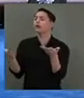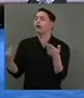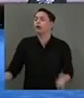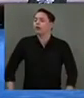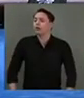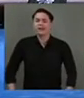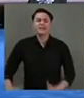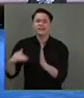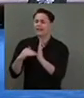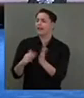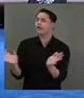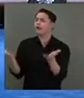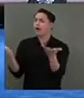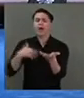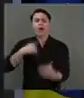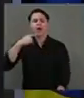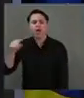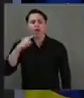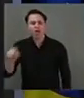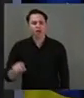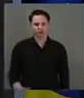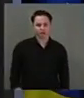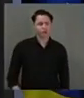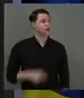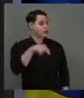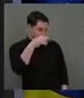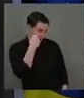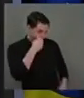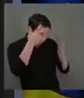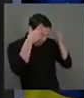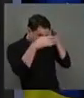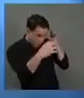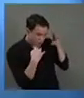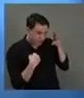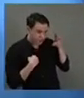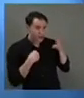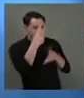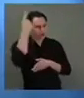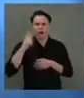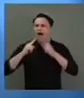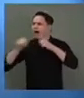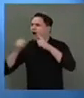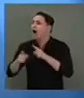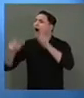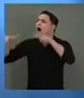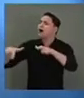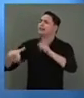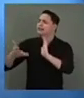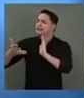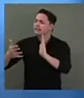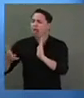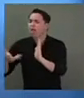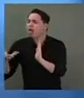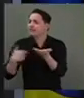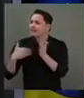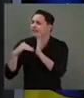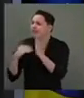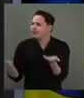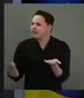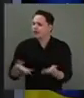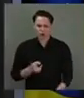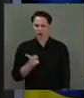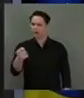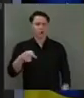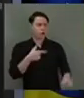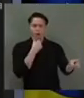está reclamando do Senado, senador Flávio. Senador astronauta, do Senado. Cadê o Senado? Vai continuar. Ele